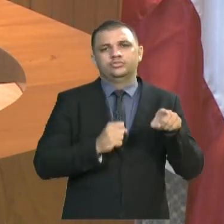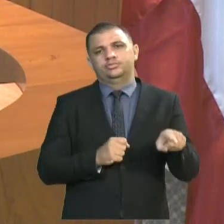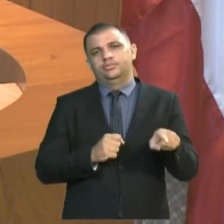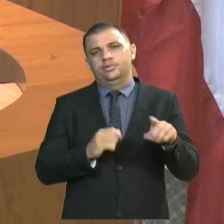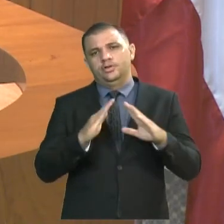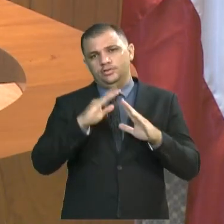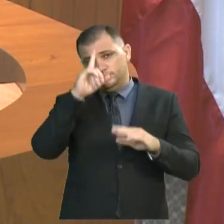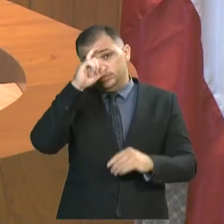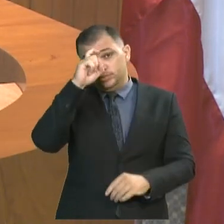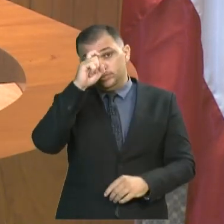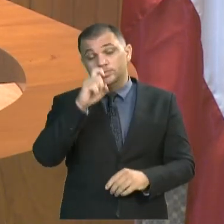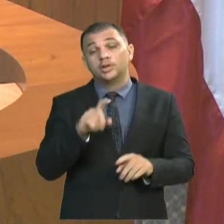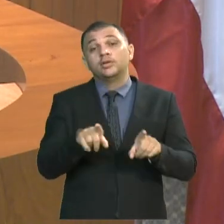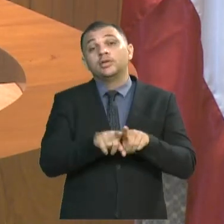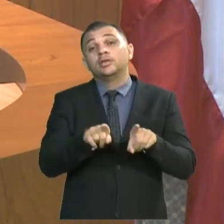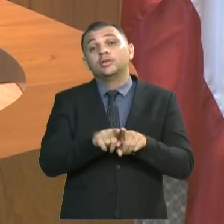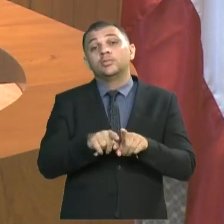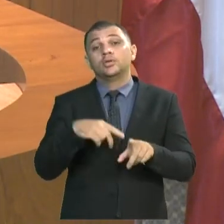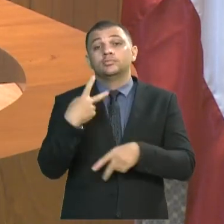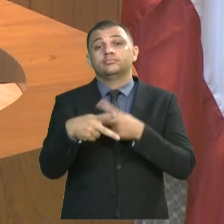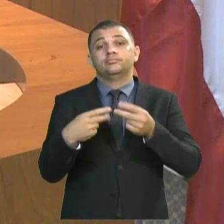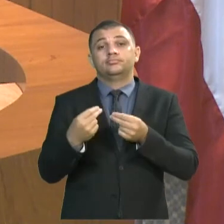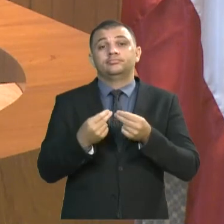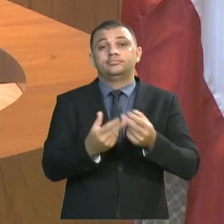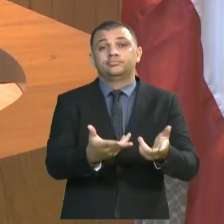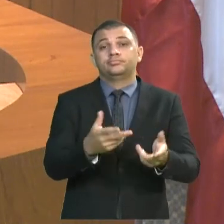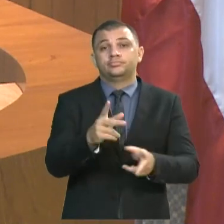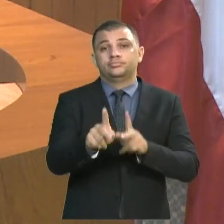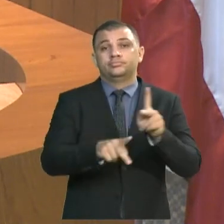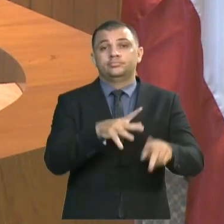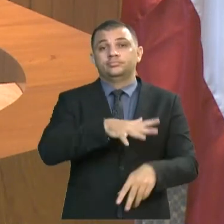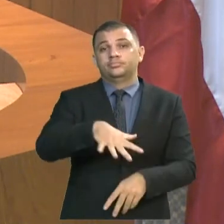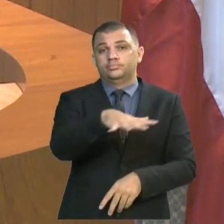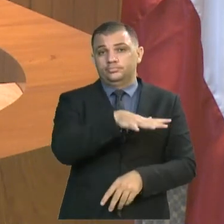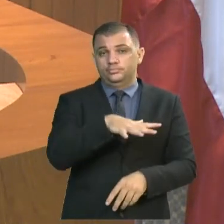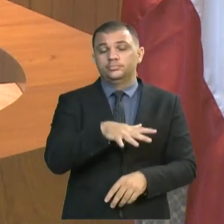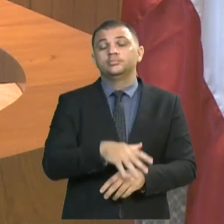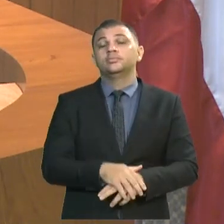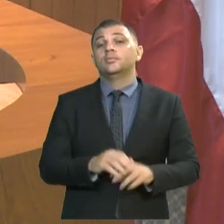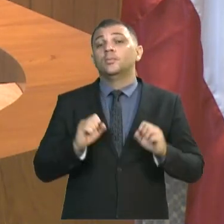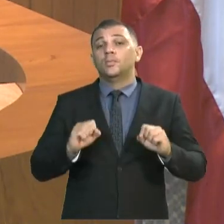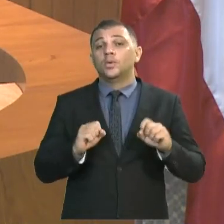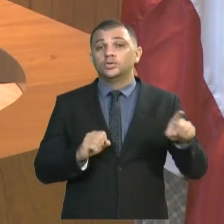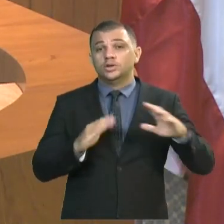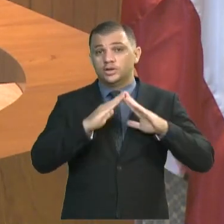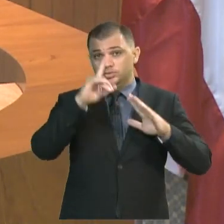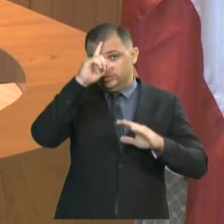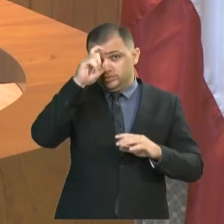esse hospital e dar como presente a cidade ao povo de Amarante, para que ele possa cumprir